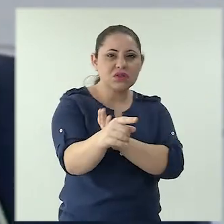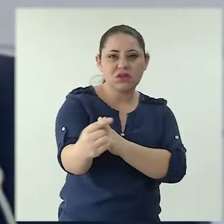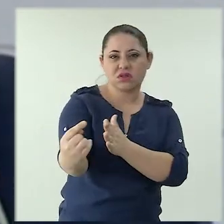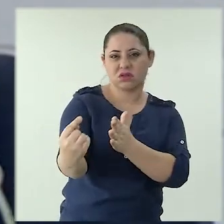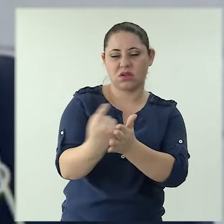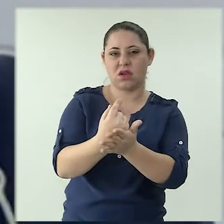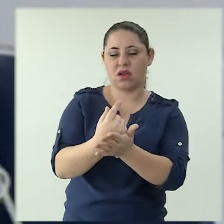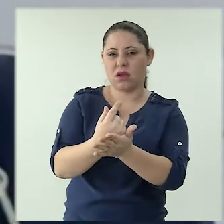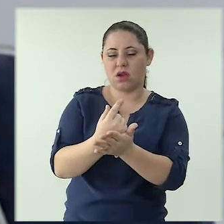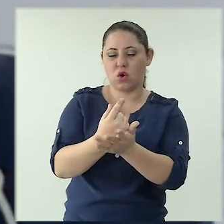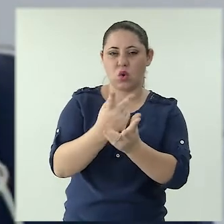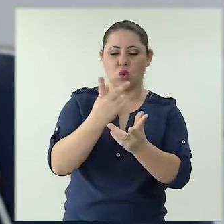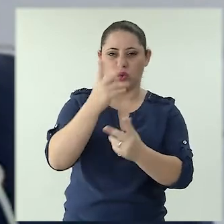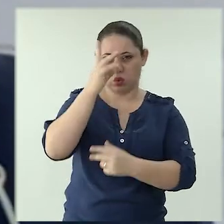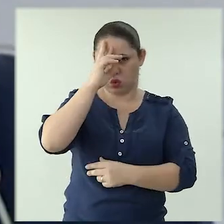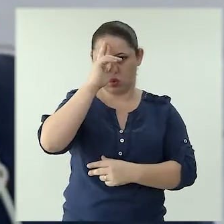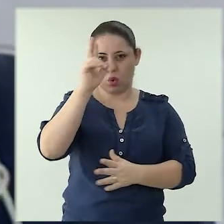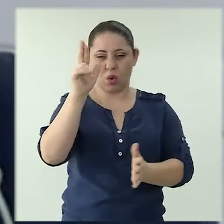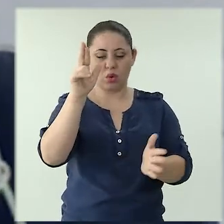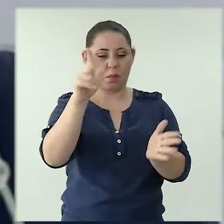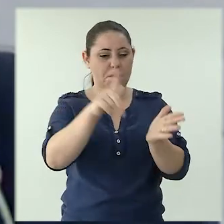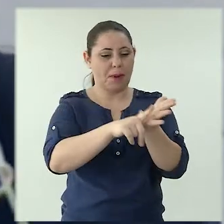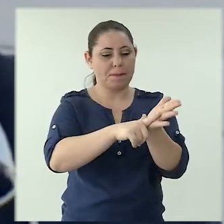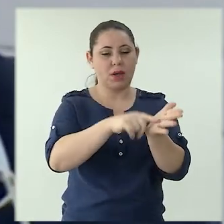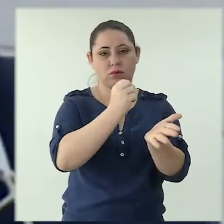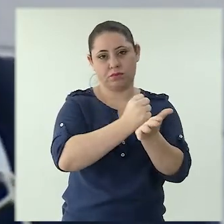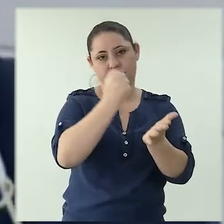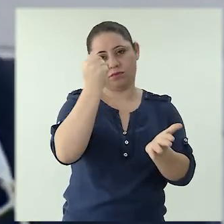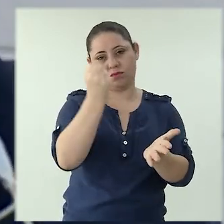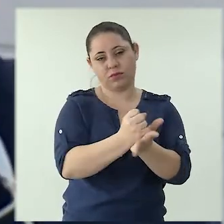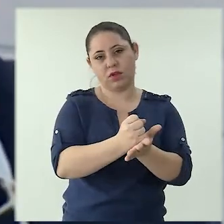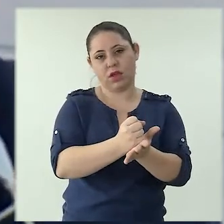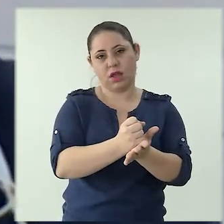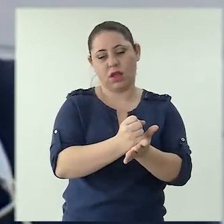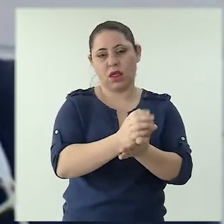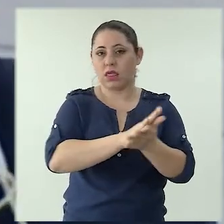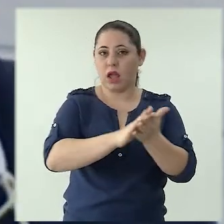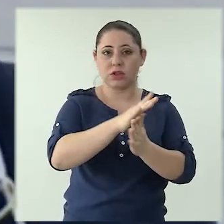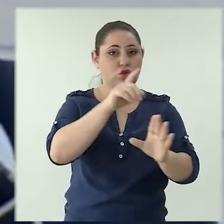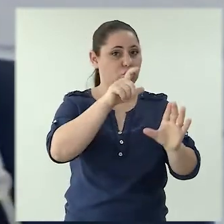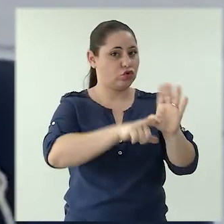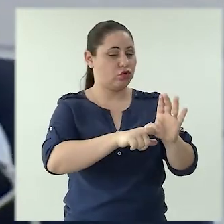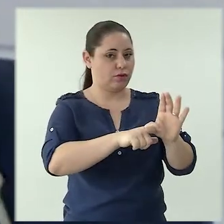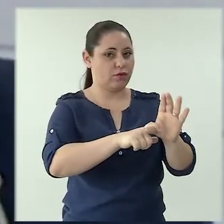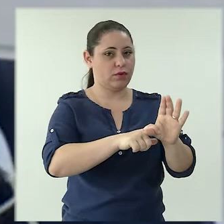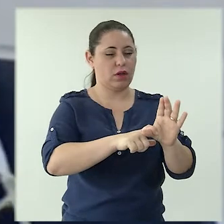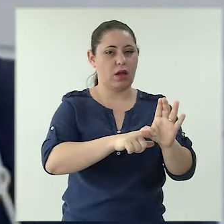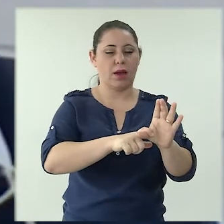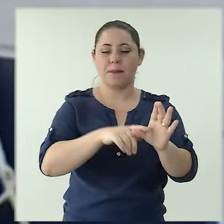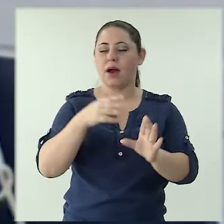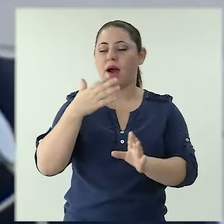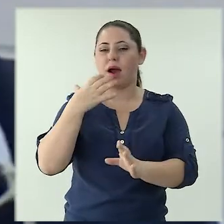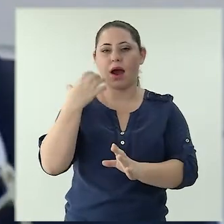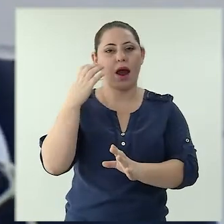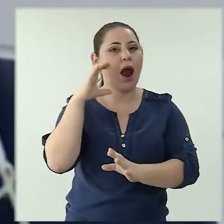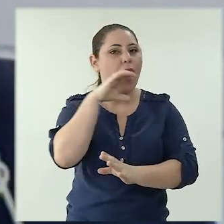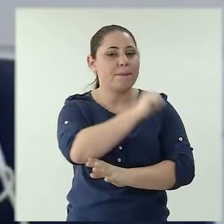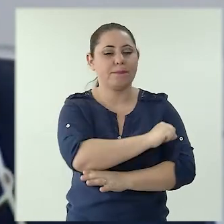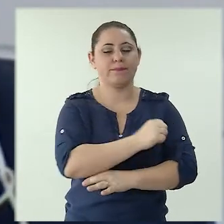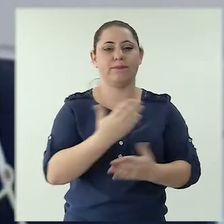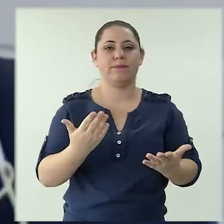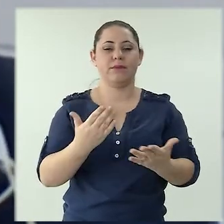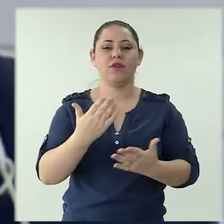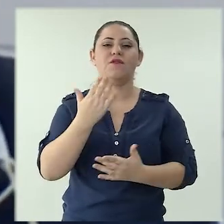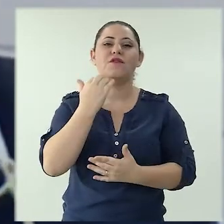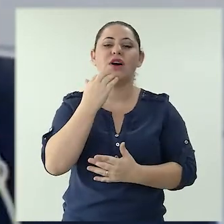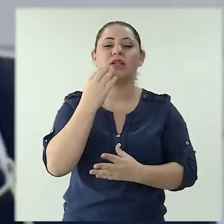questionamento do proprietário tabular ou nenhuma irregularidade durante o processo. Então, ele é muito mais célere. Então, isso facilita